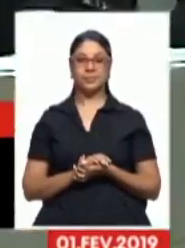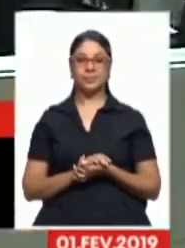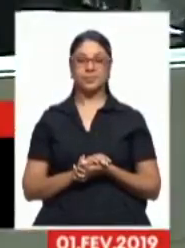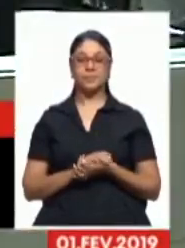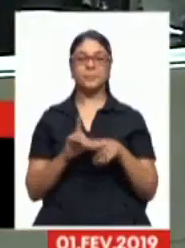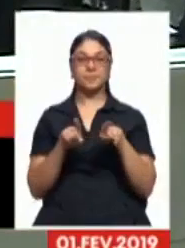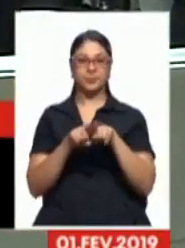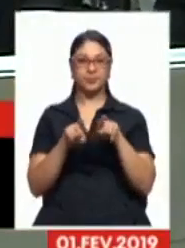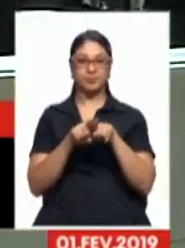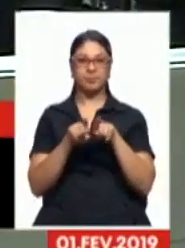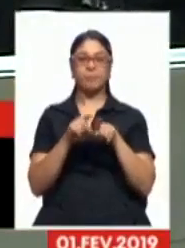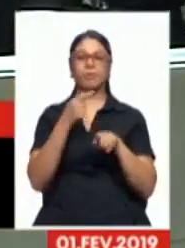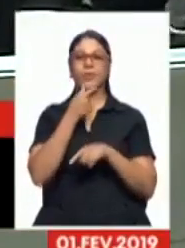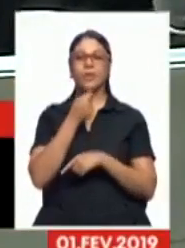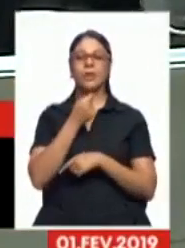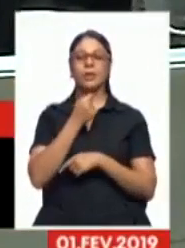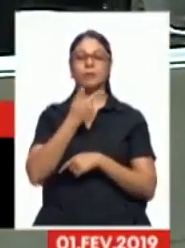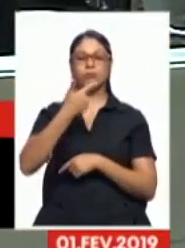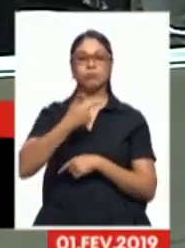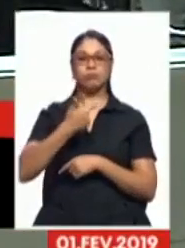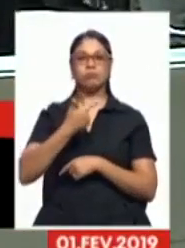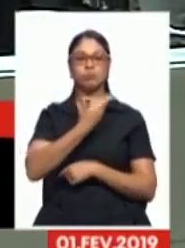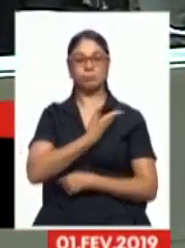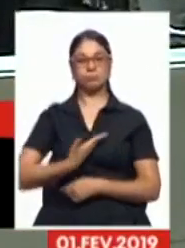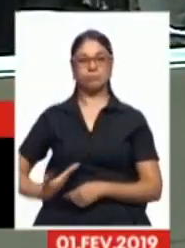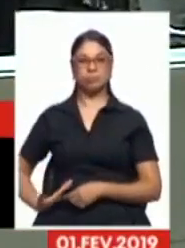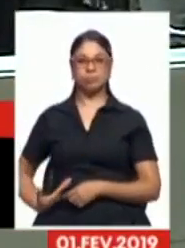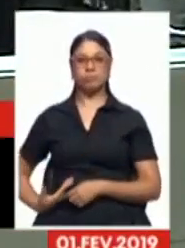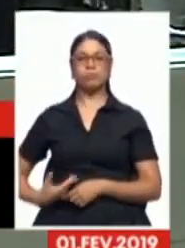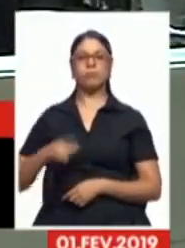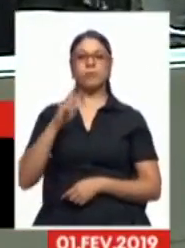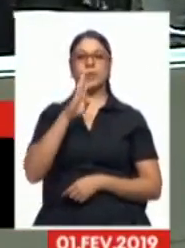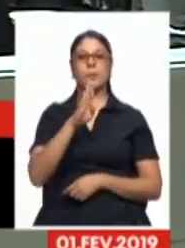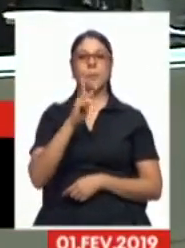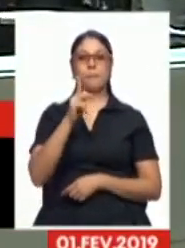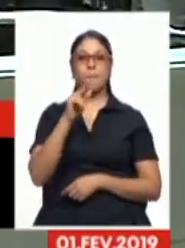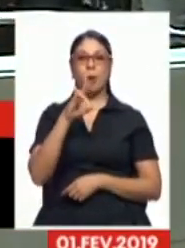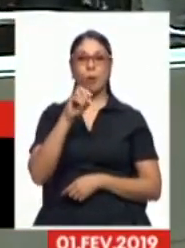Excelentíssimo senhor vice-governador do Estado de Minas Gerais, Paulo Brante.